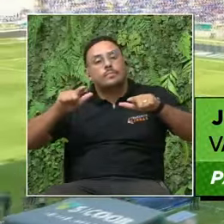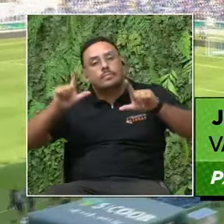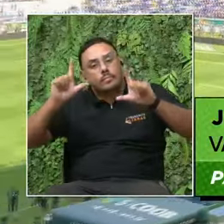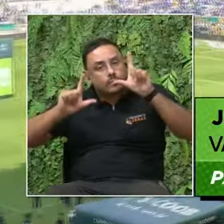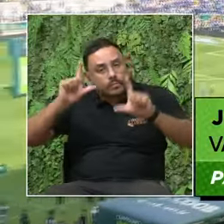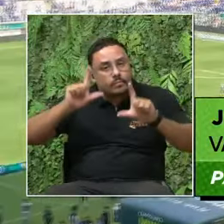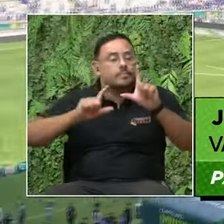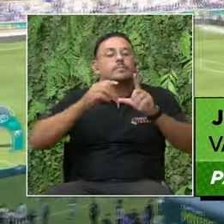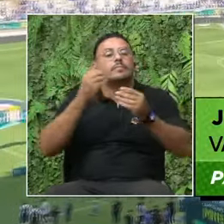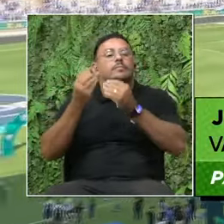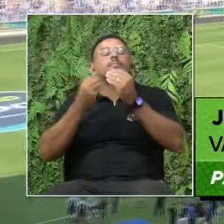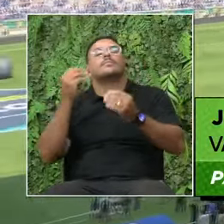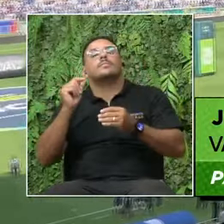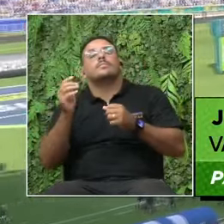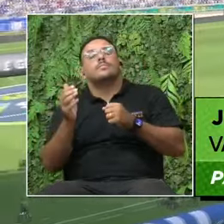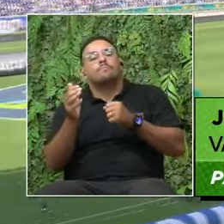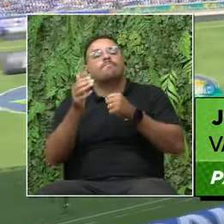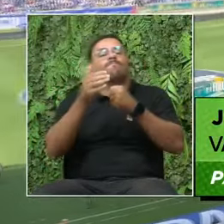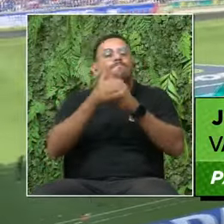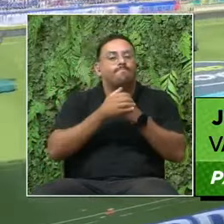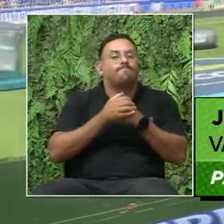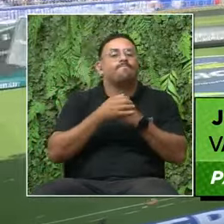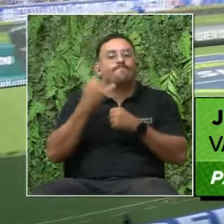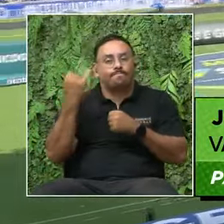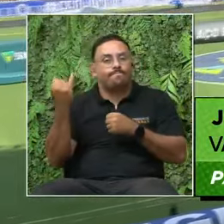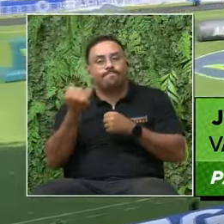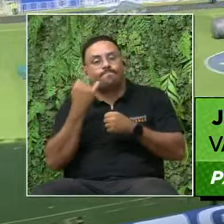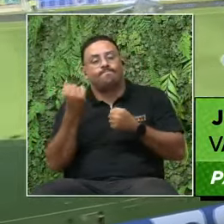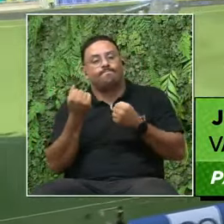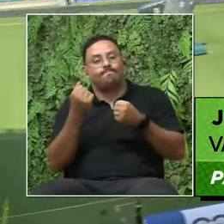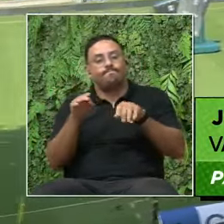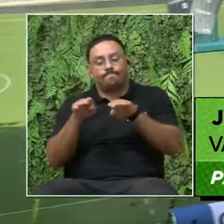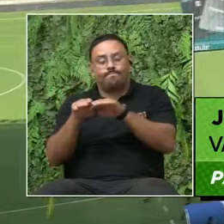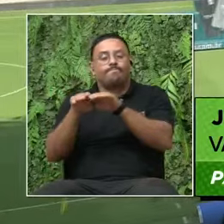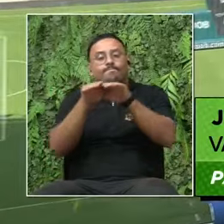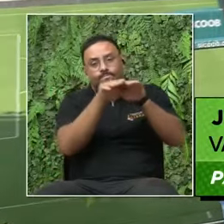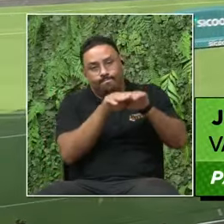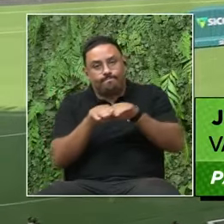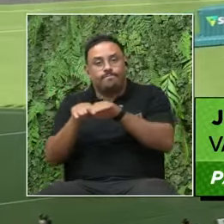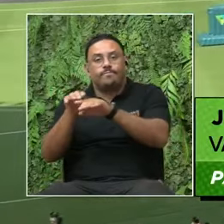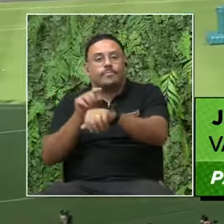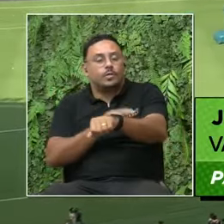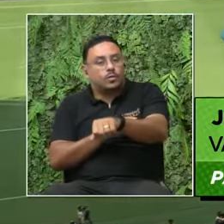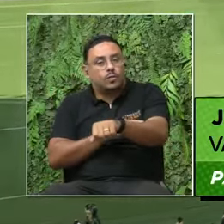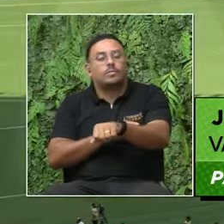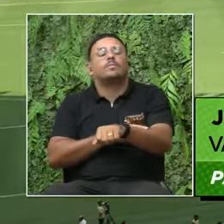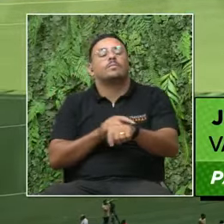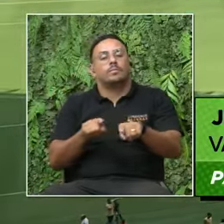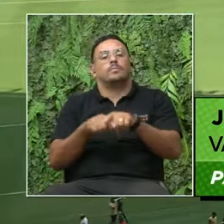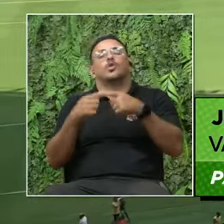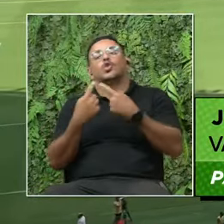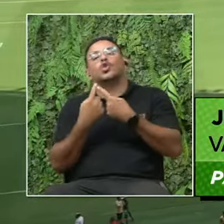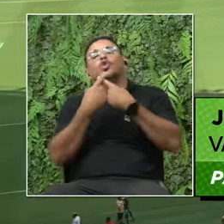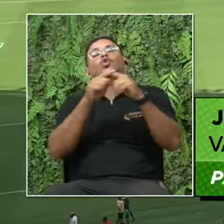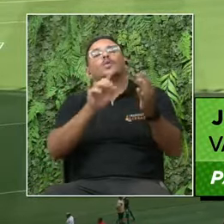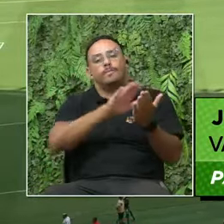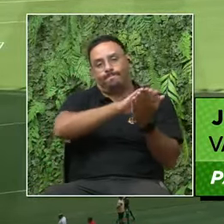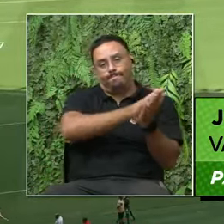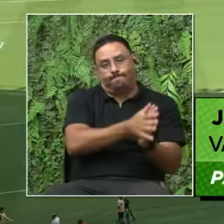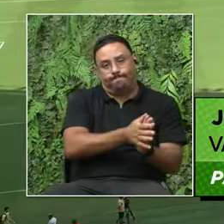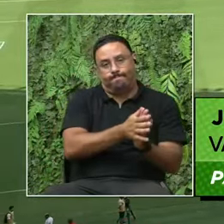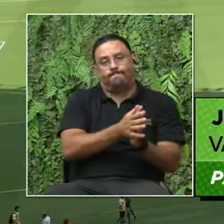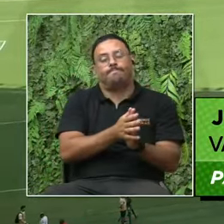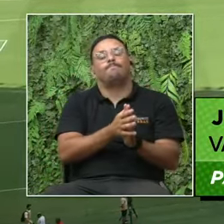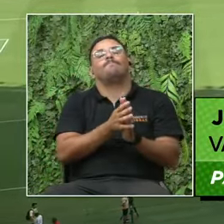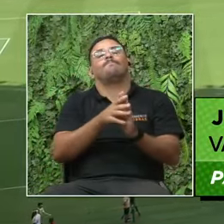defesa enfática eh da Igualdade racial né e do enfrentamento ao racismo o programa